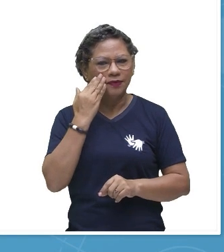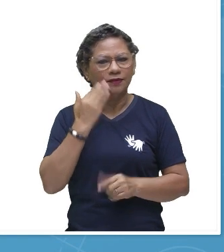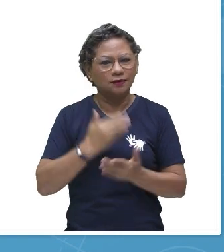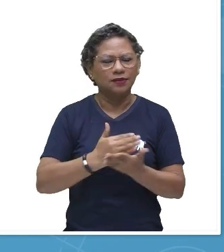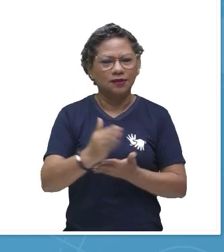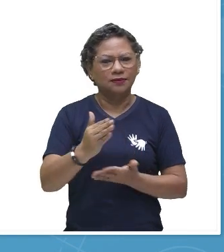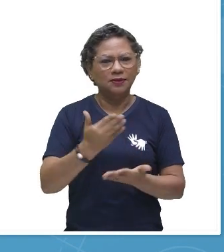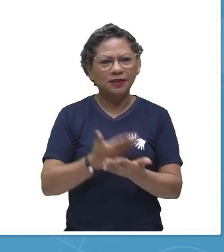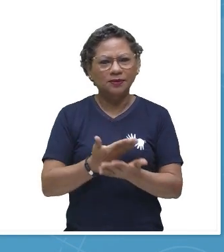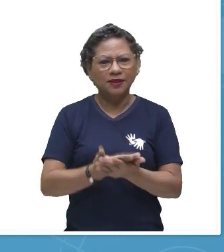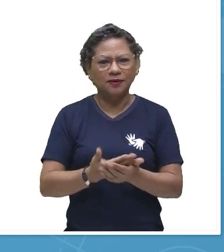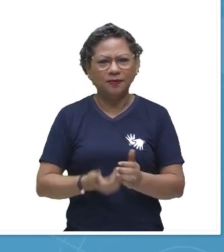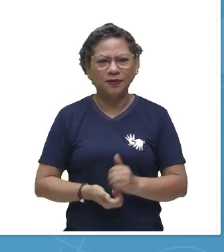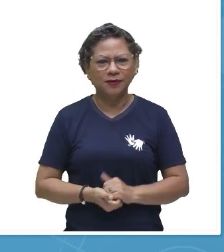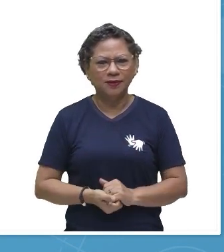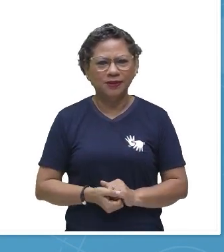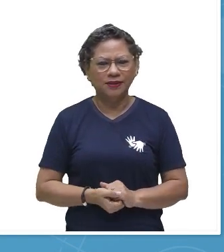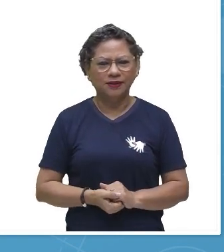aula.